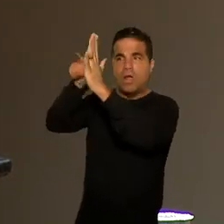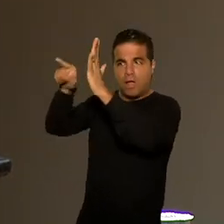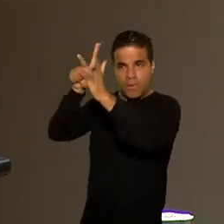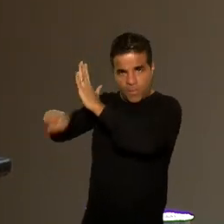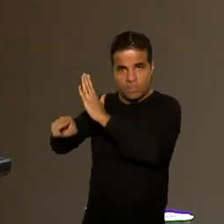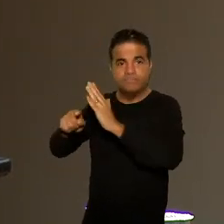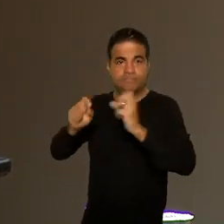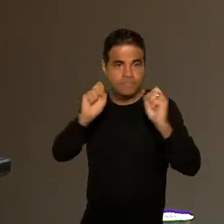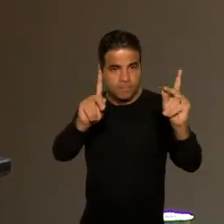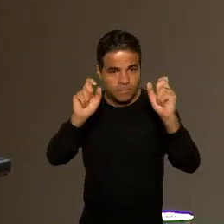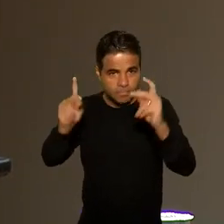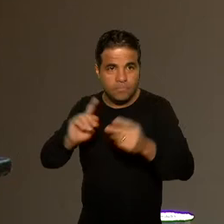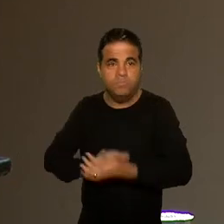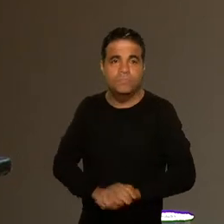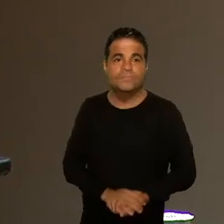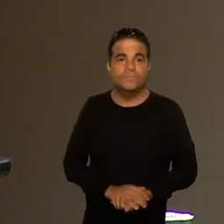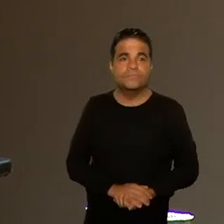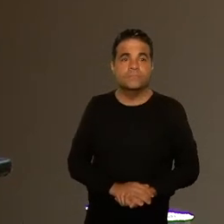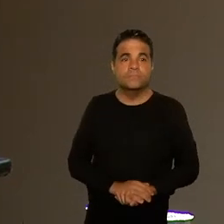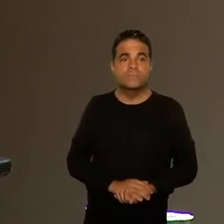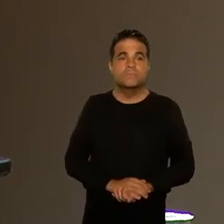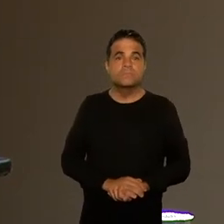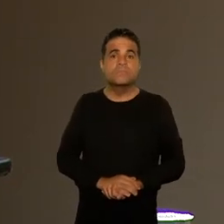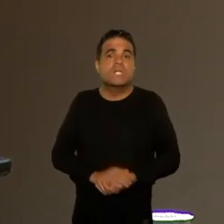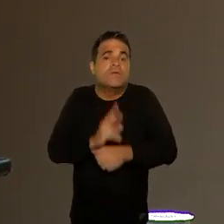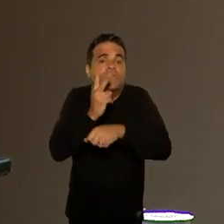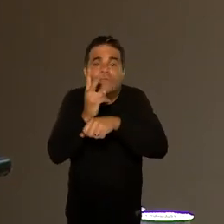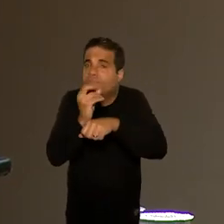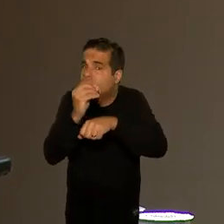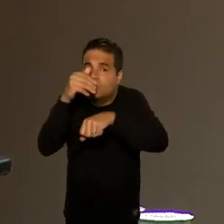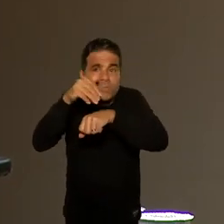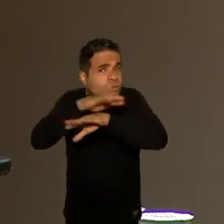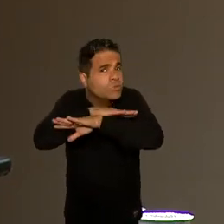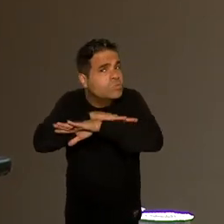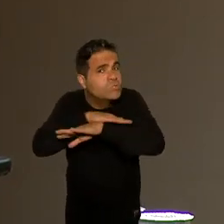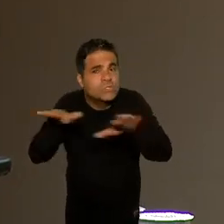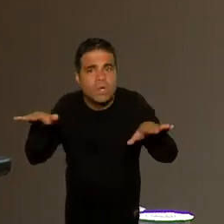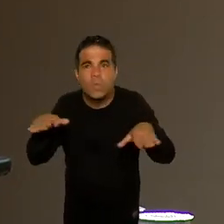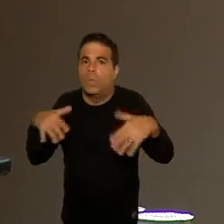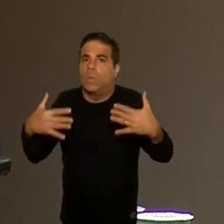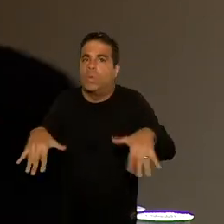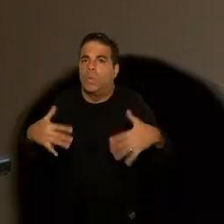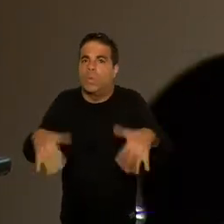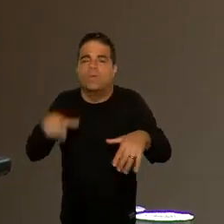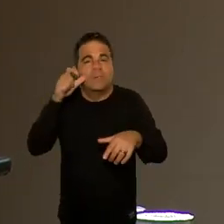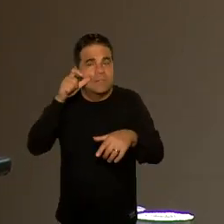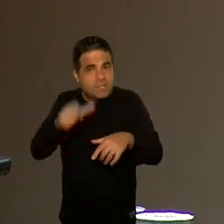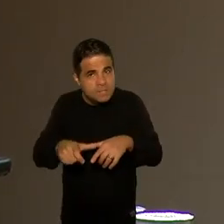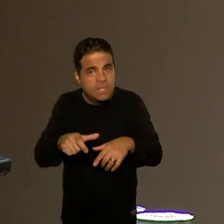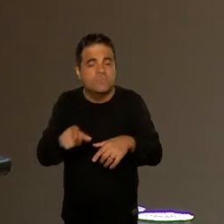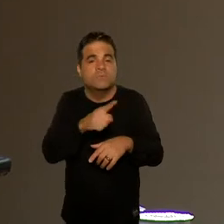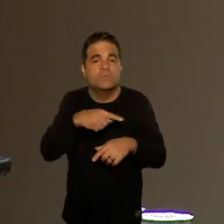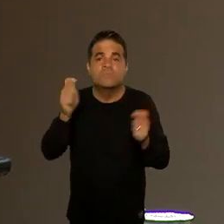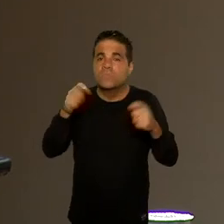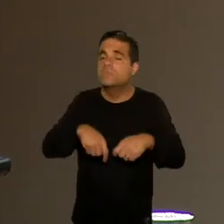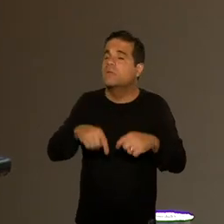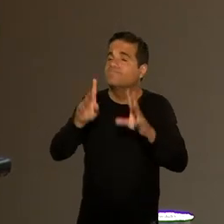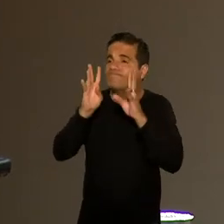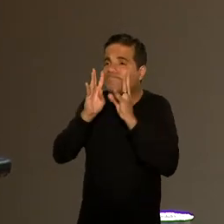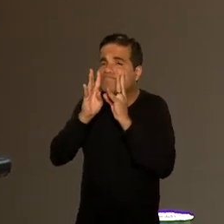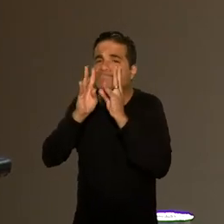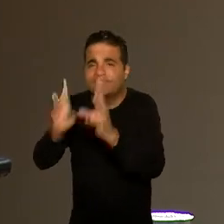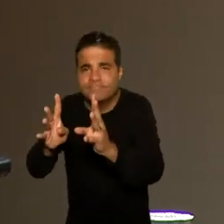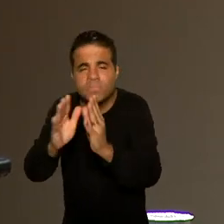Nossa olha que bom nós temos 20 minutos finais é muito interessante a gente poder ouvir vocês